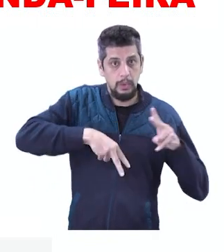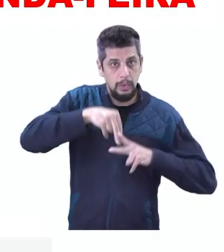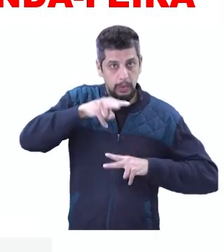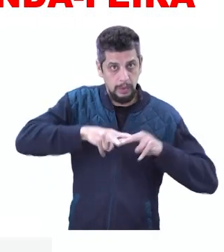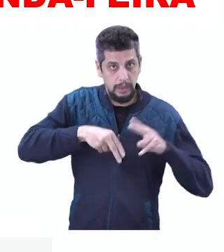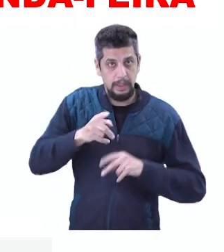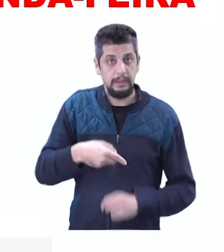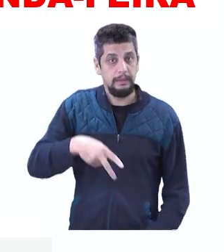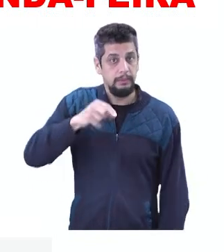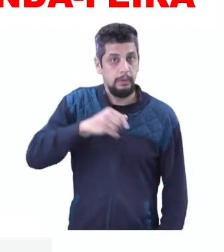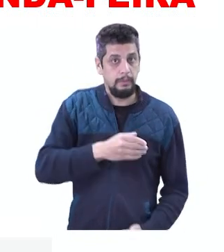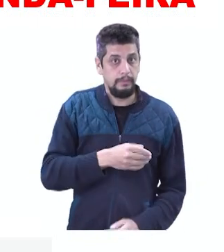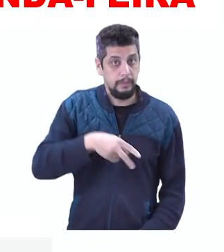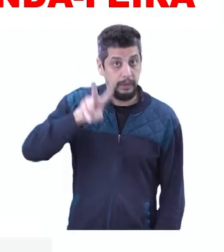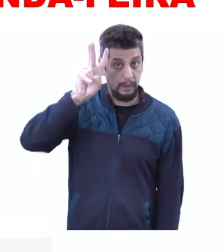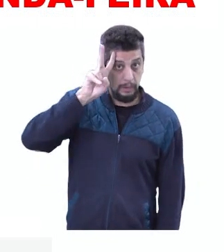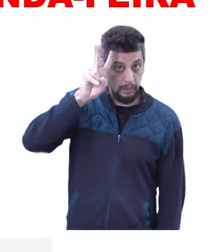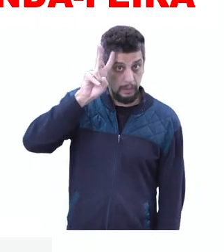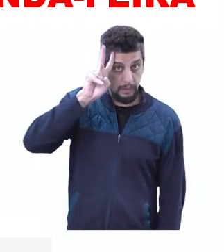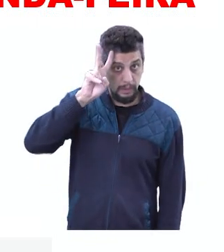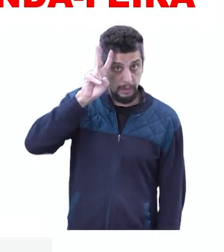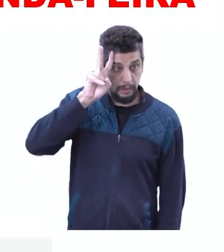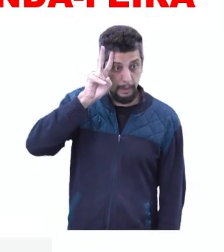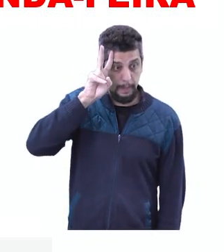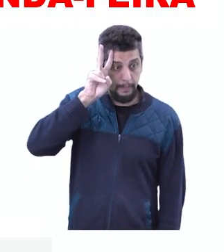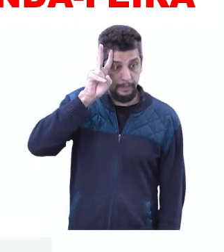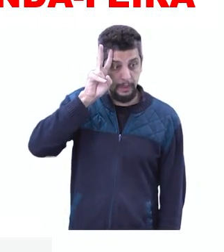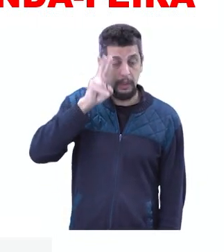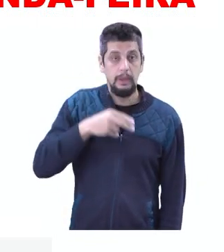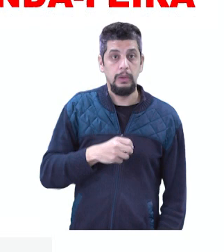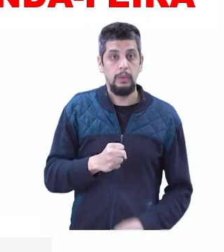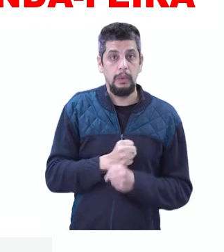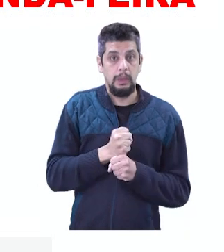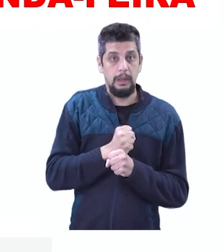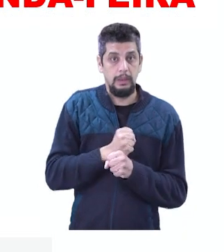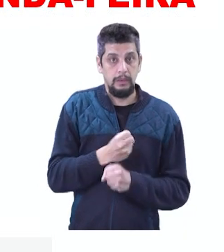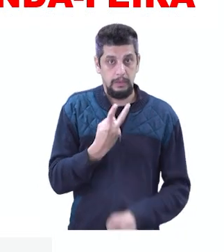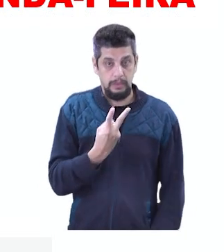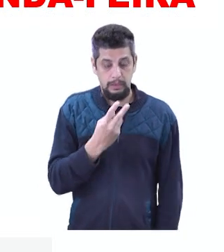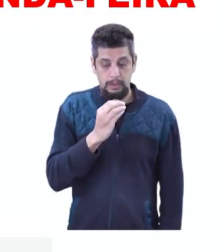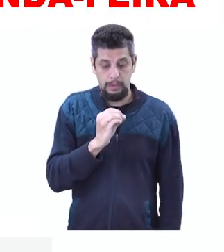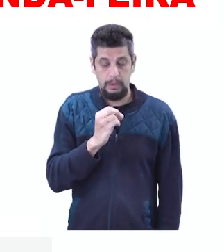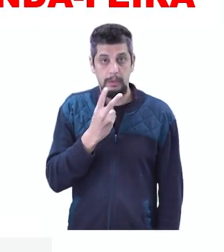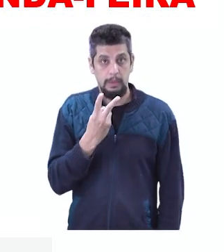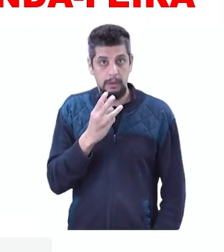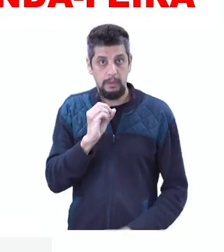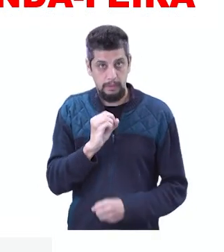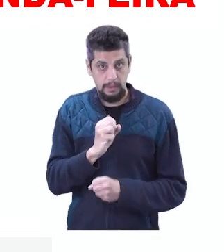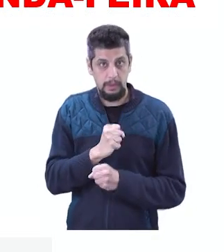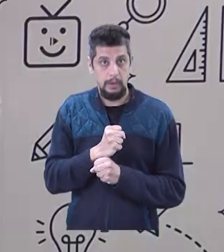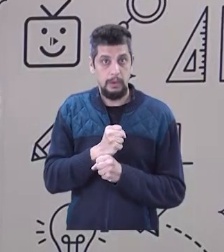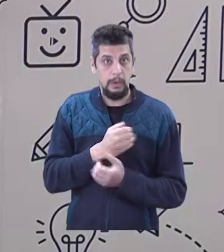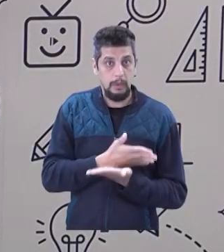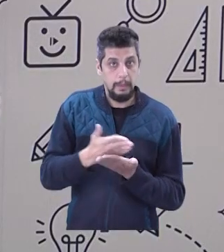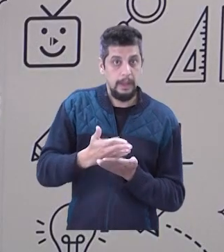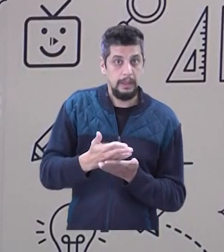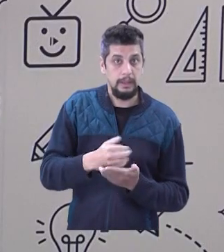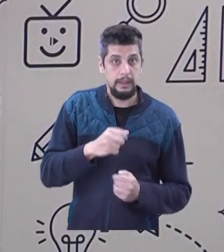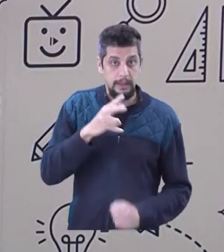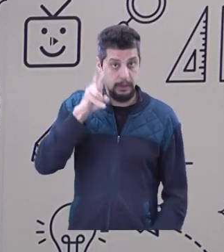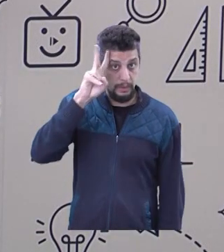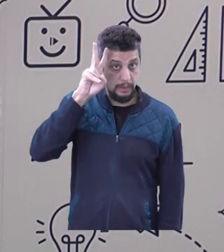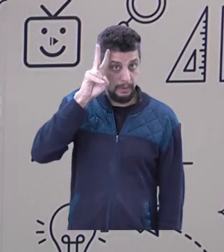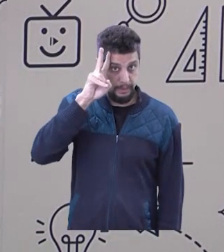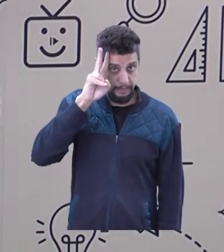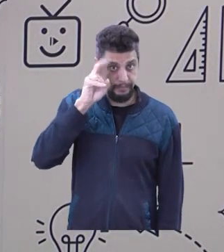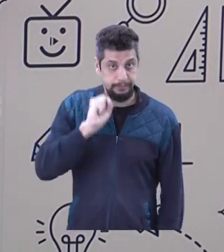junho foi uma segunda-feira. Segunda-feira, né? Inicia o mês de junho do ano de 2020, inicia na segunda-feira. Certo.